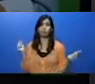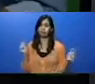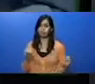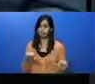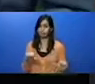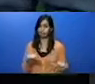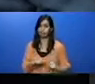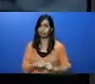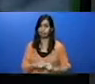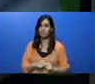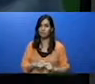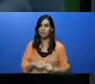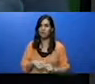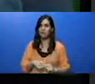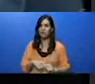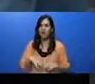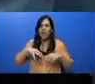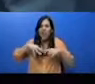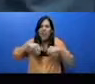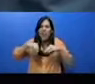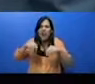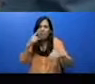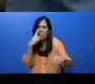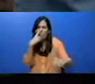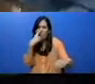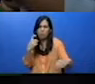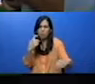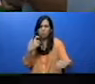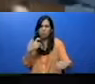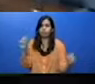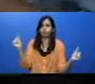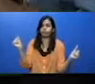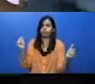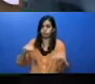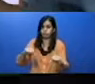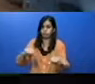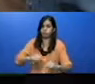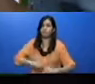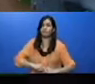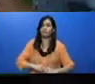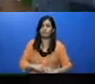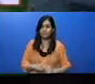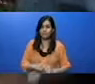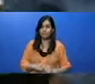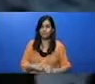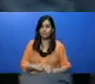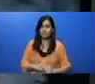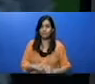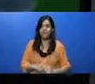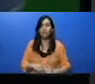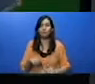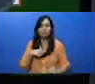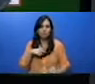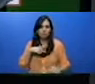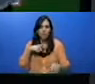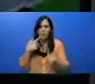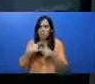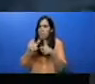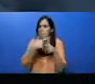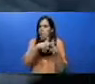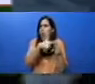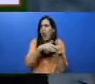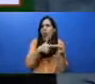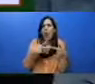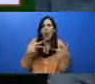A poluição que causa. Então acompanhem aí, se vocês estão acompanhando nos jornais, estamos tendo sérios problemas